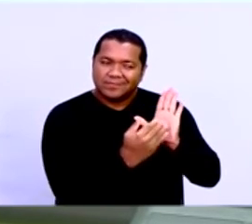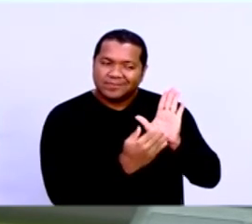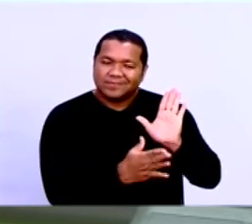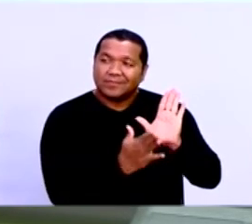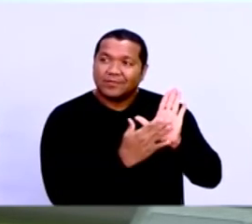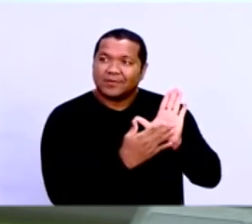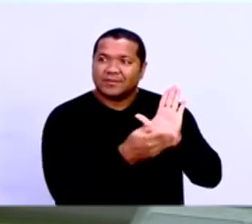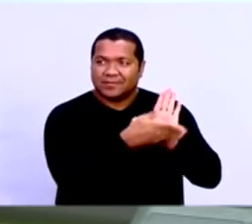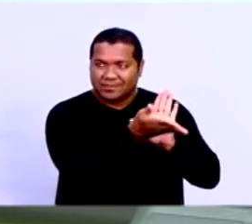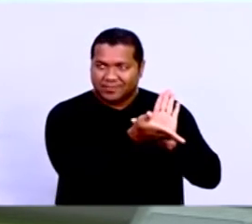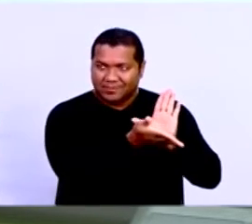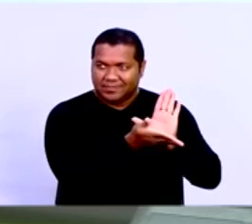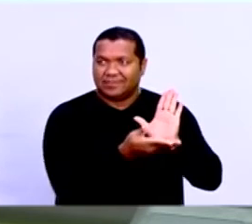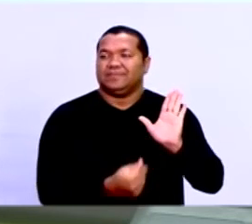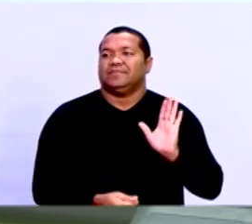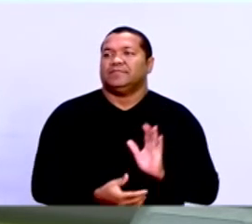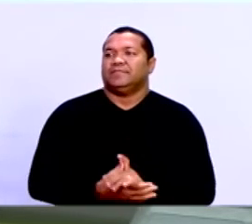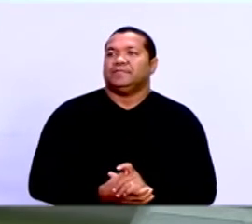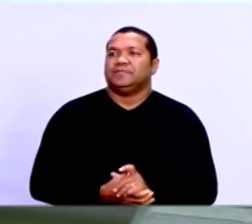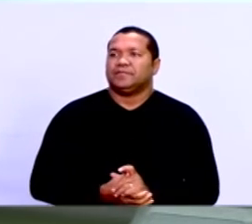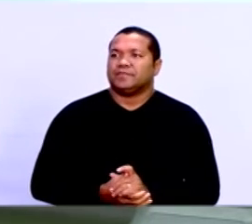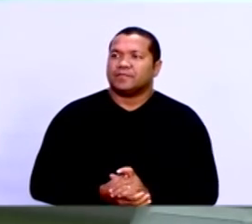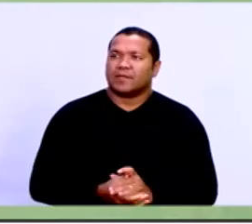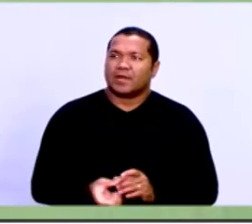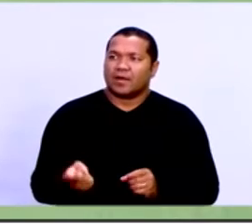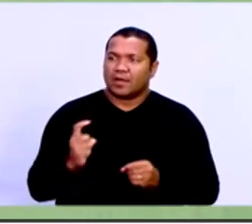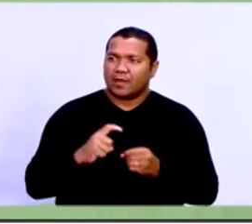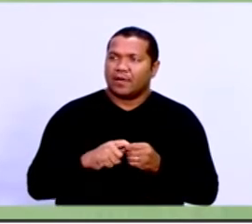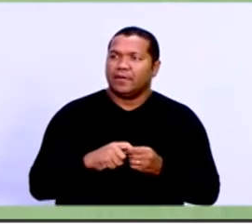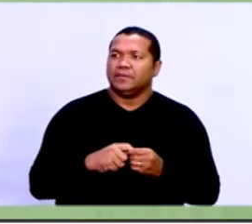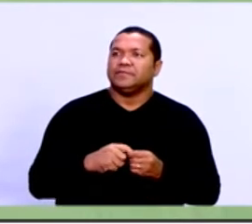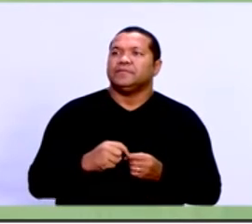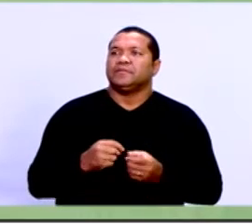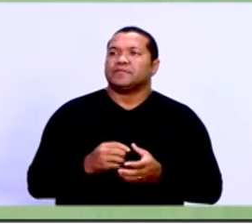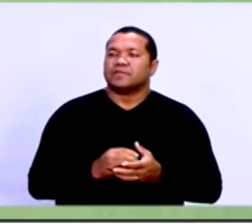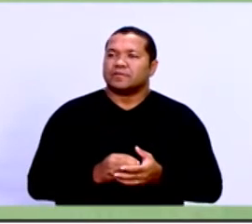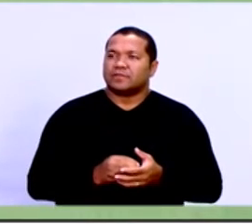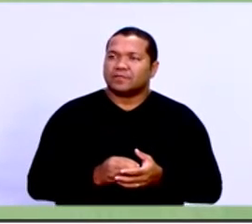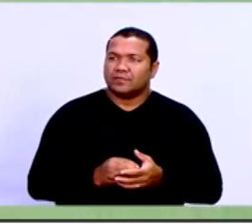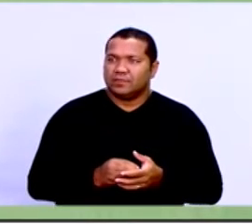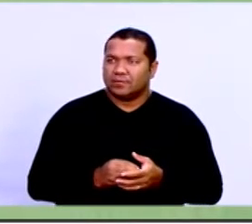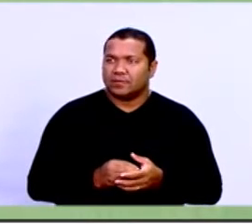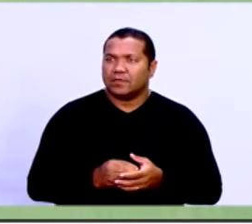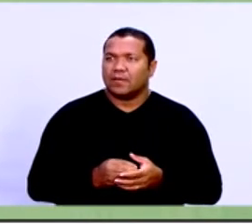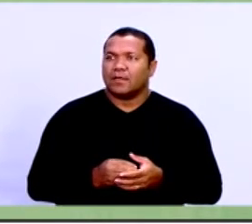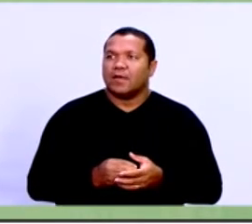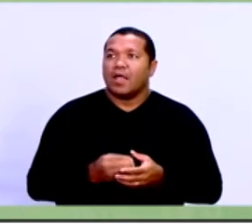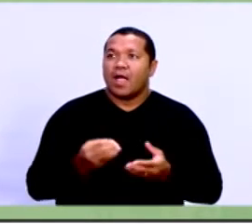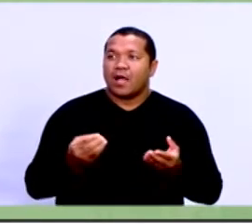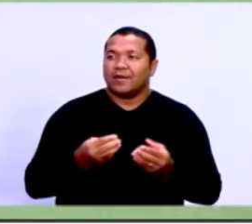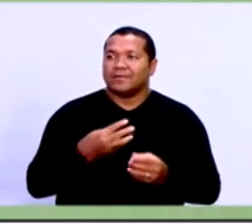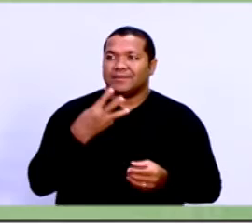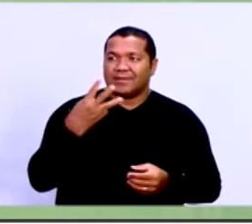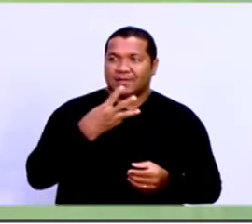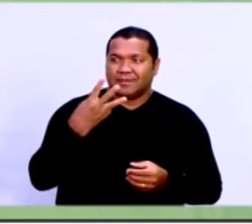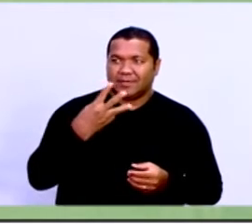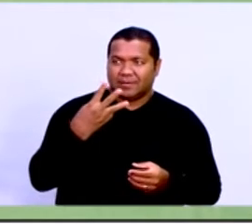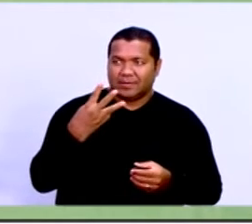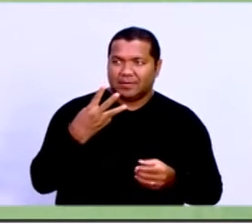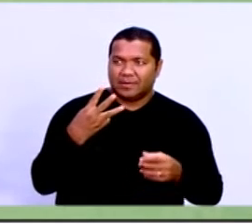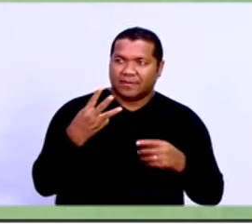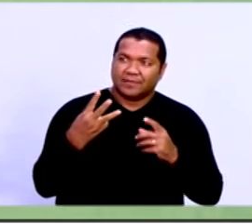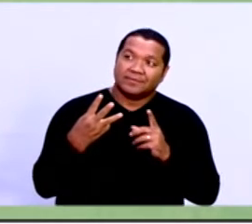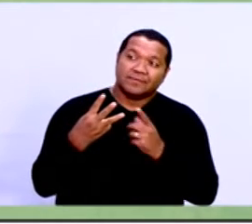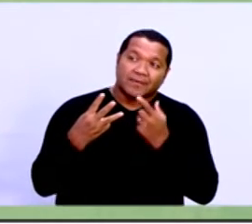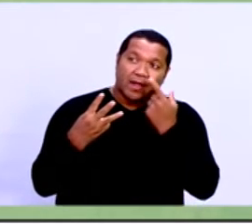pra ele tá certo vamos voltar aqui pra nossa atividade de sala a terceira fase